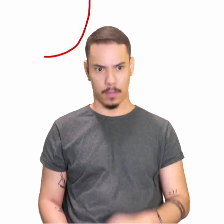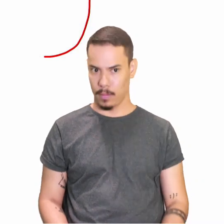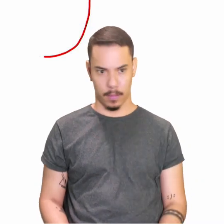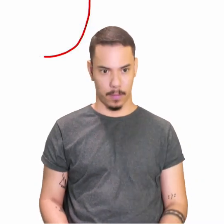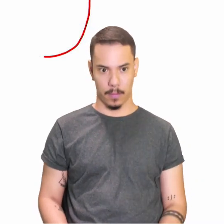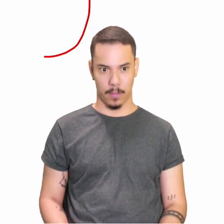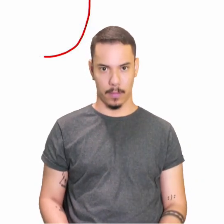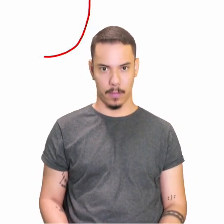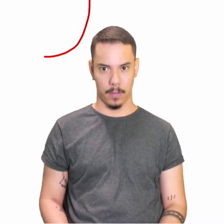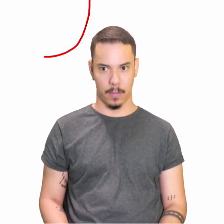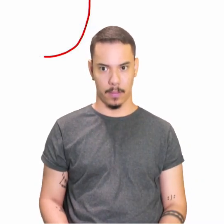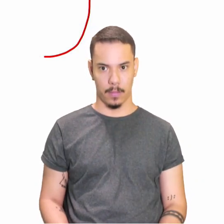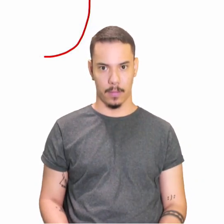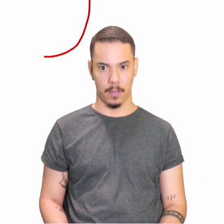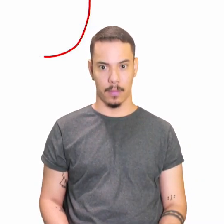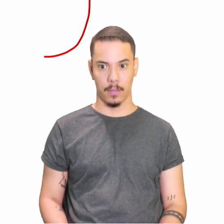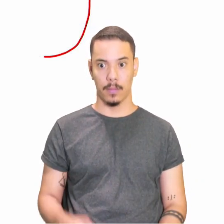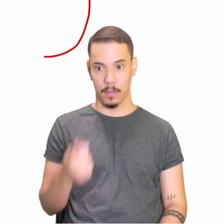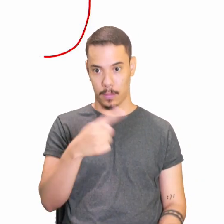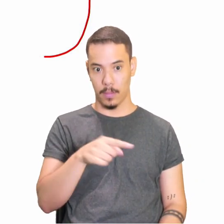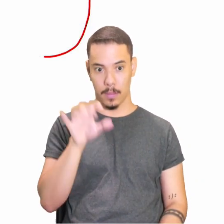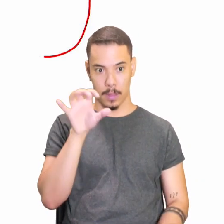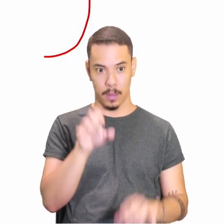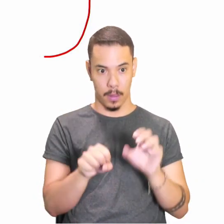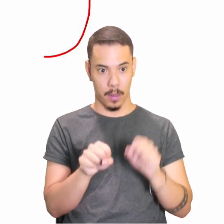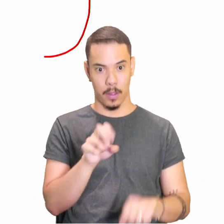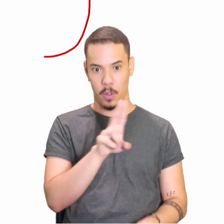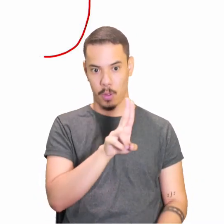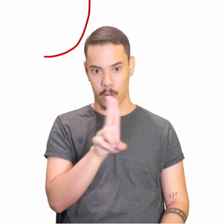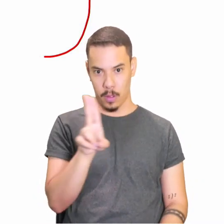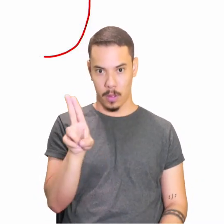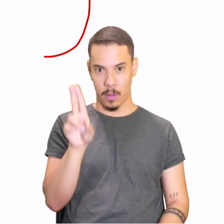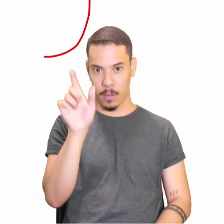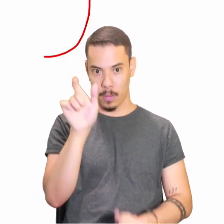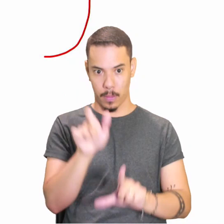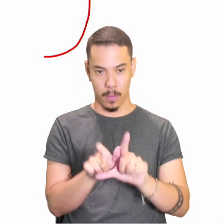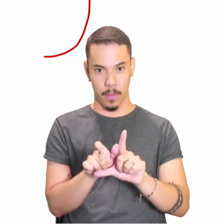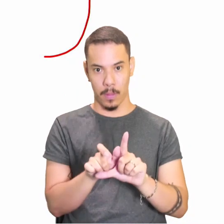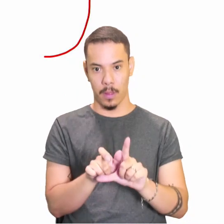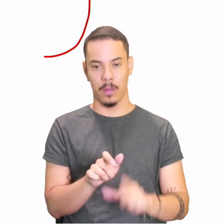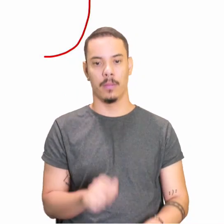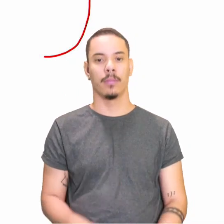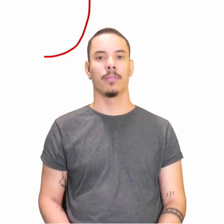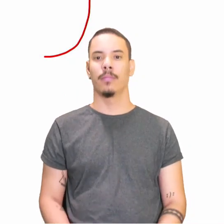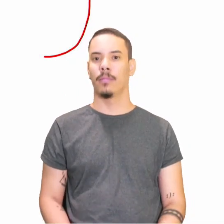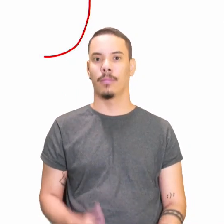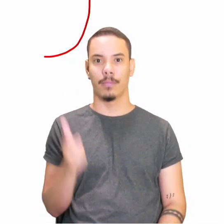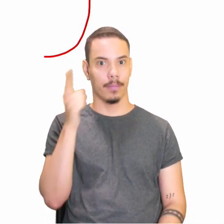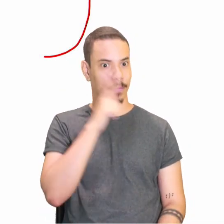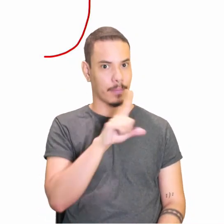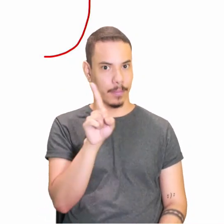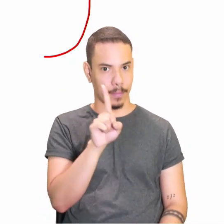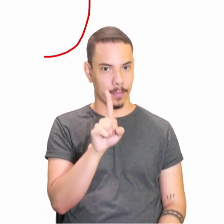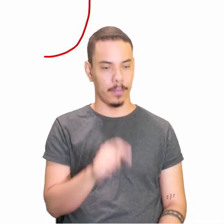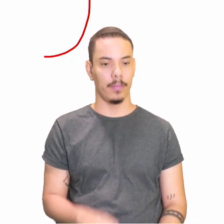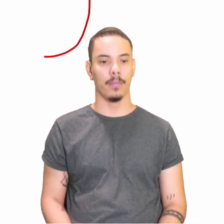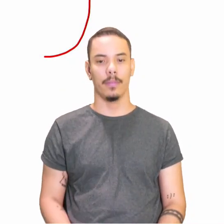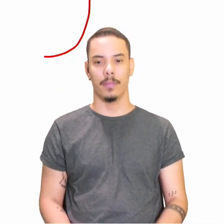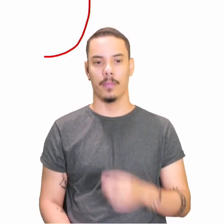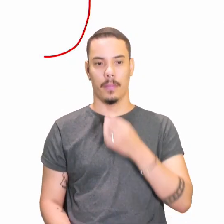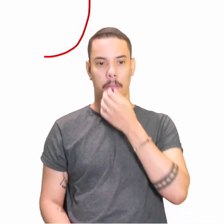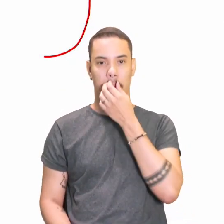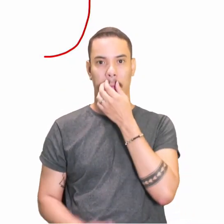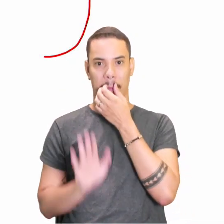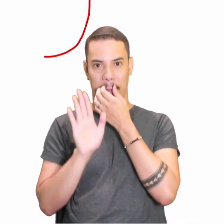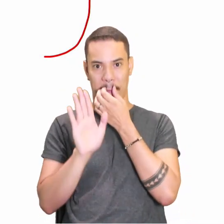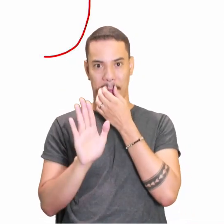Não? Buscaram o nome, né? Estão buscando o personagem através do nome. Não conseguiram? Tá, mas